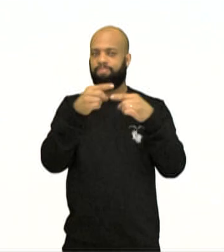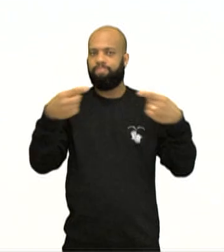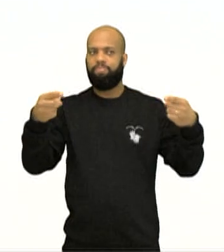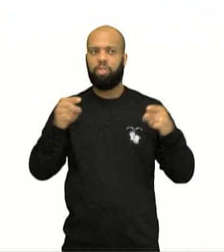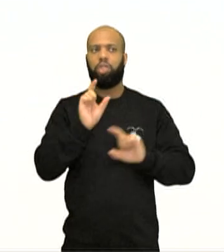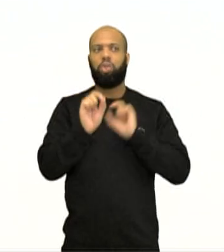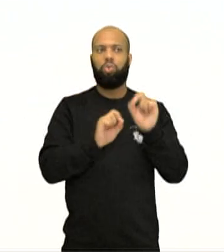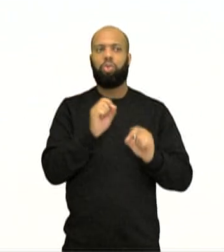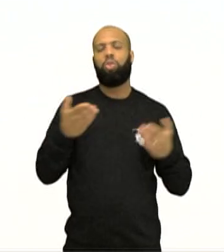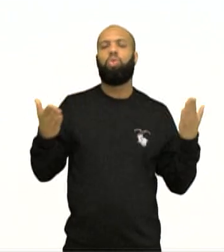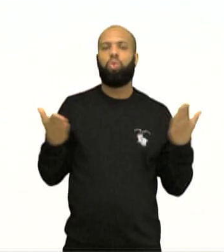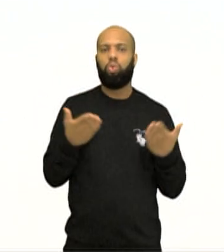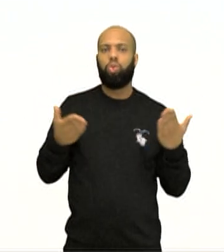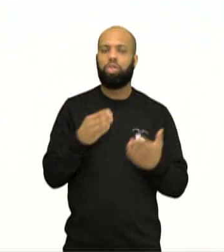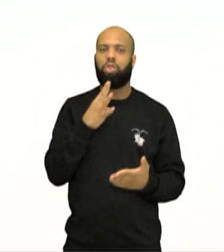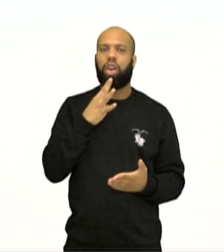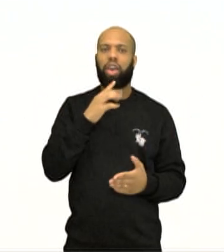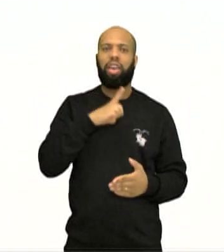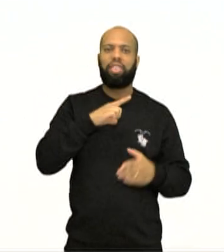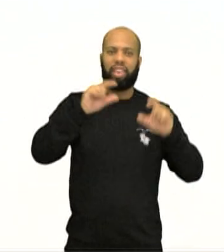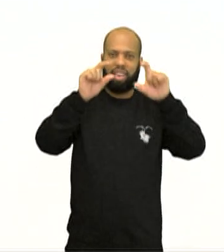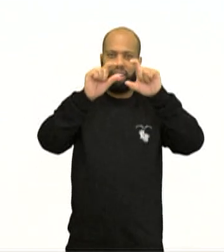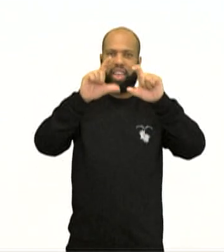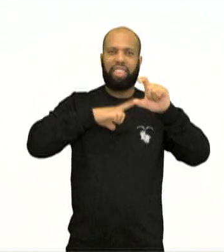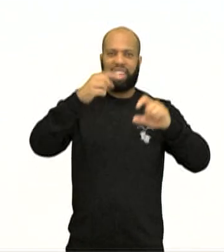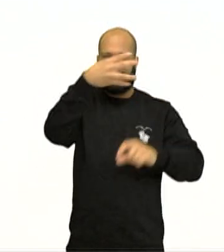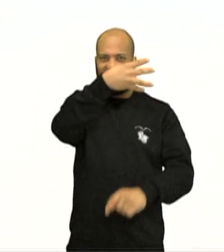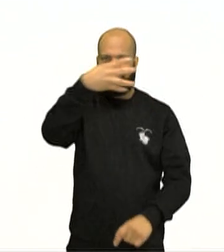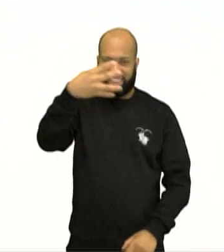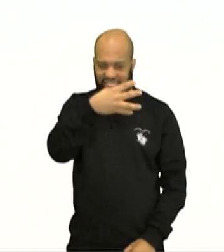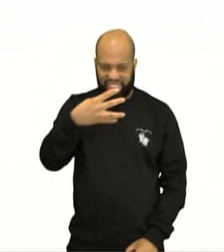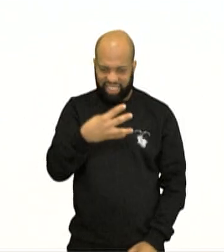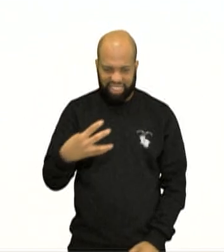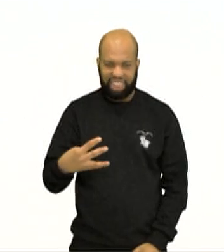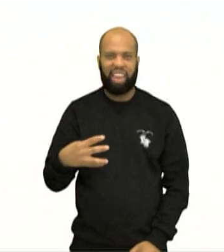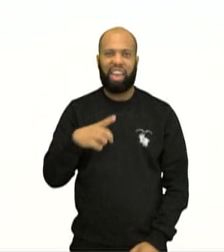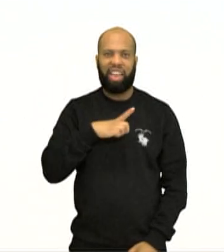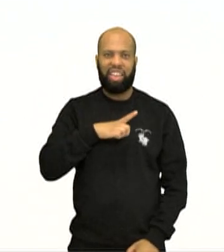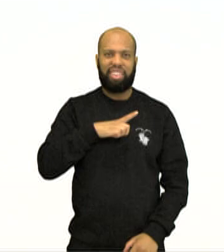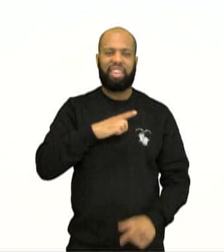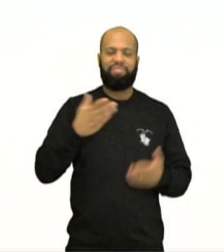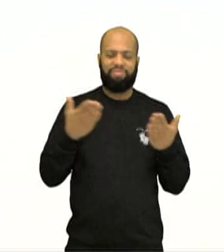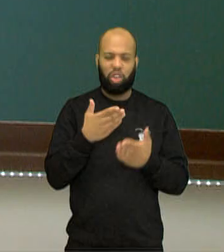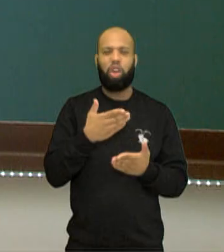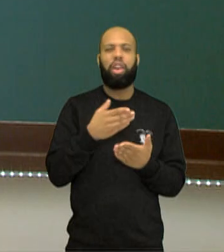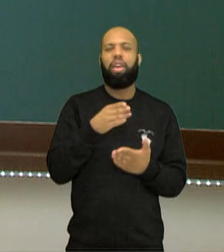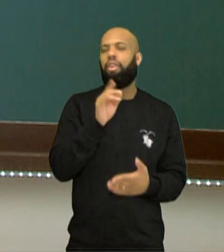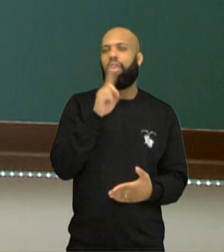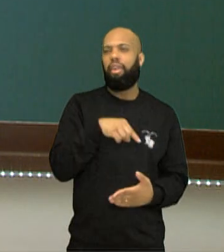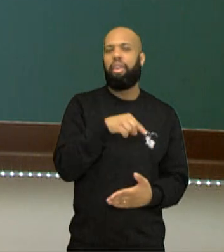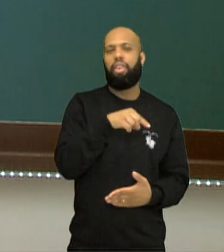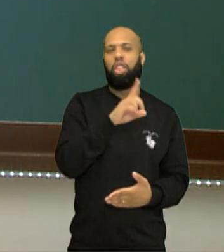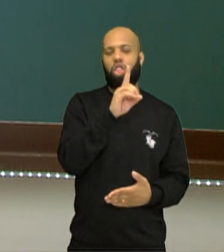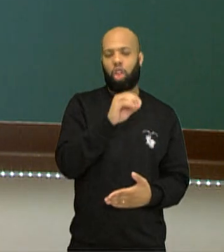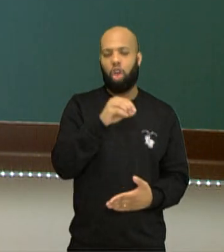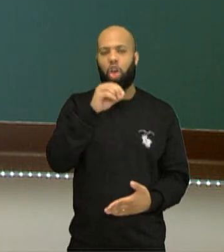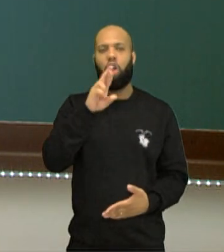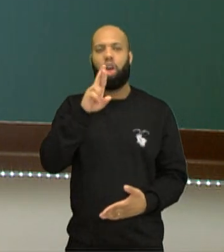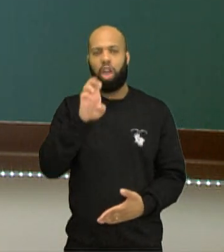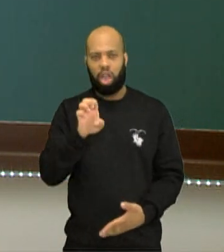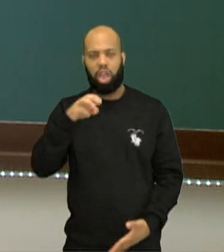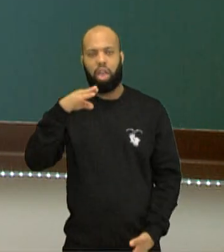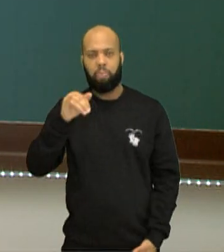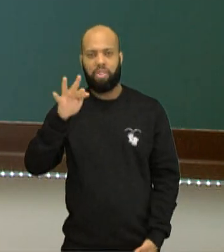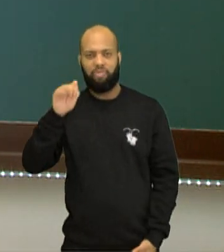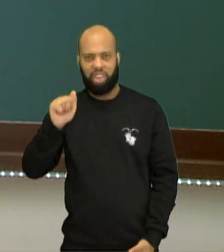é aquilo que nós conhecemos como partitura, a parte gráfica da música. Então não tinha nada, era tudo gestual. Vamos falar um pouquinho mais para frente. E a